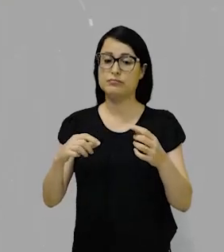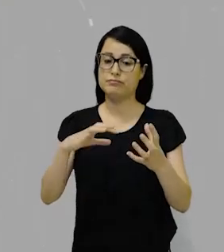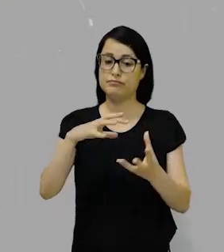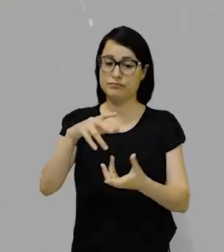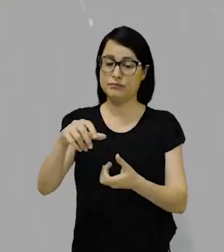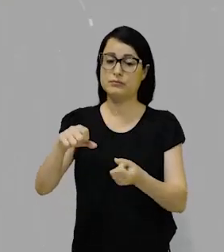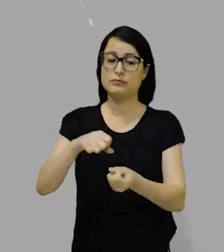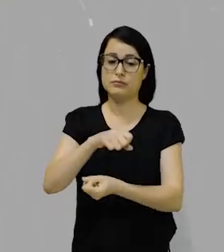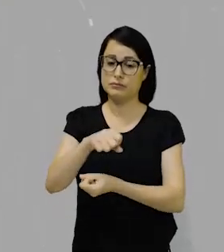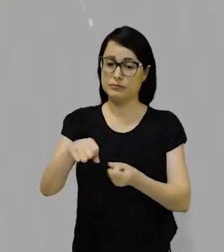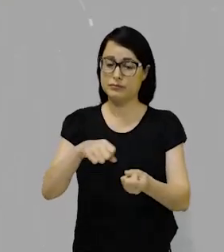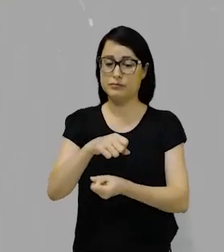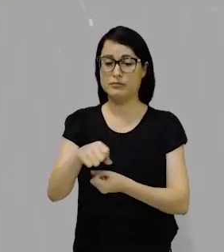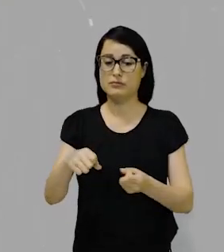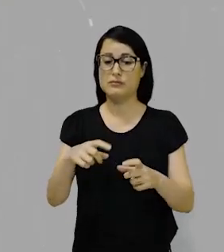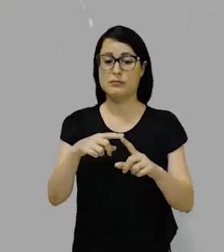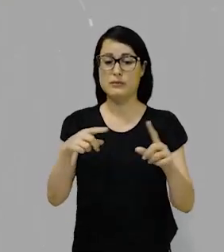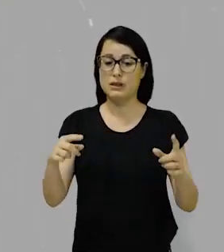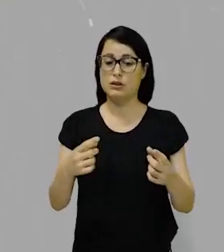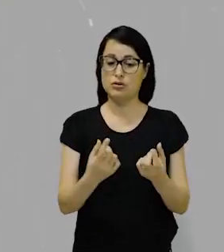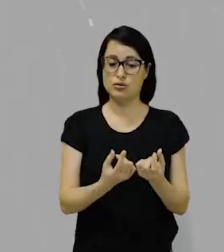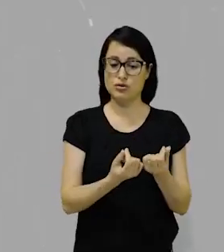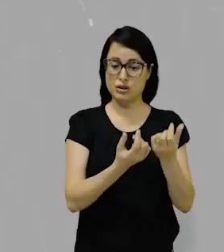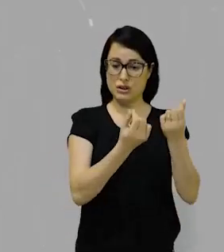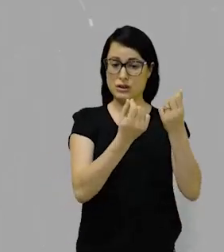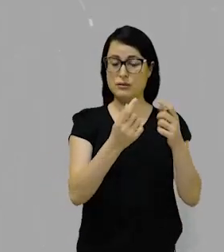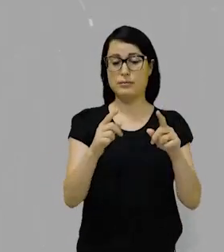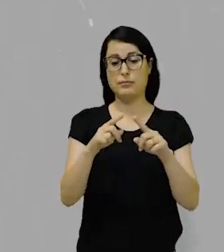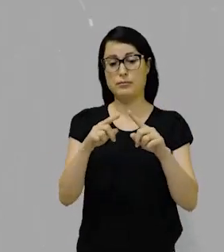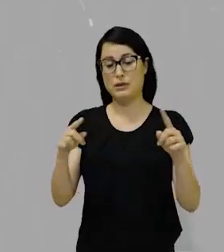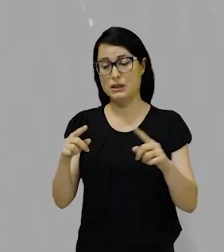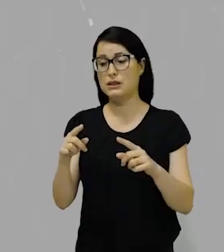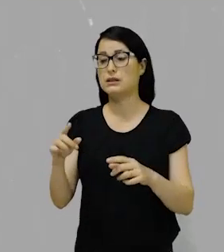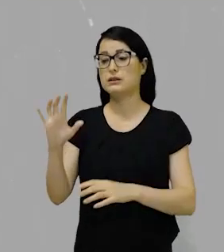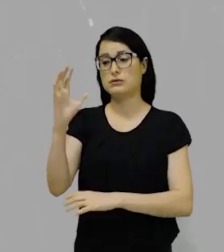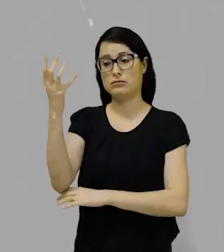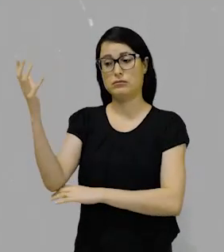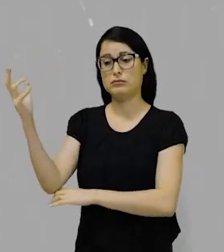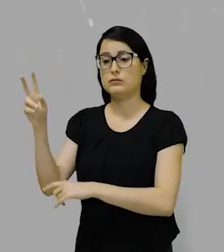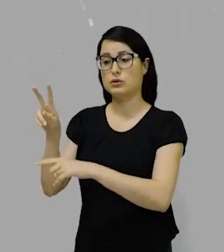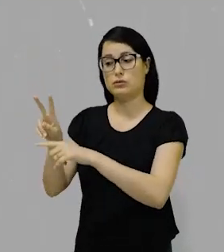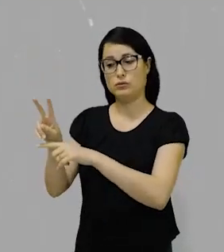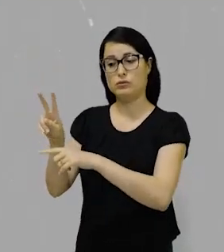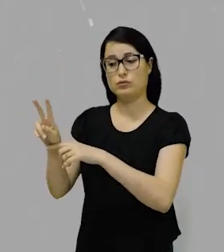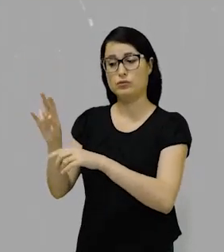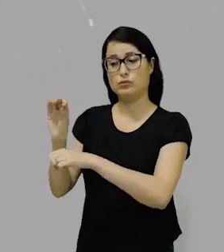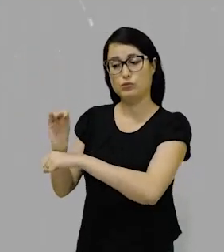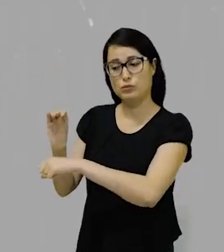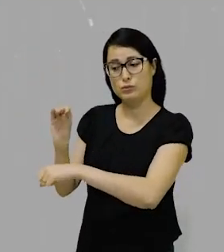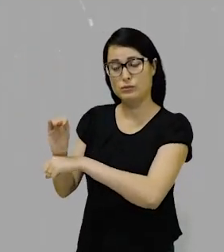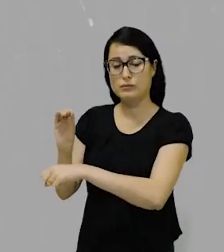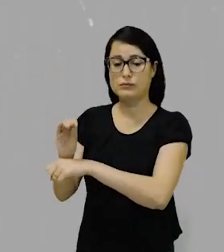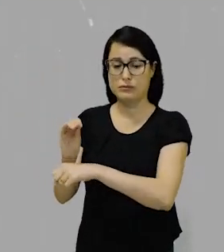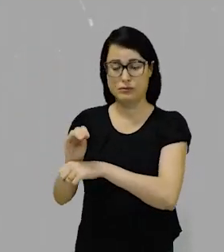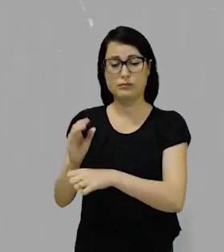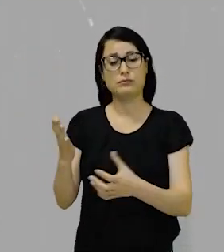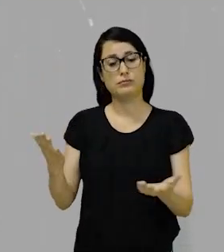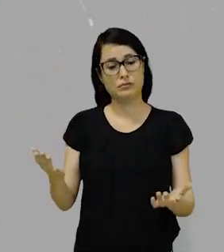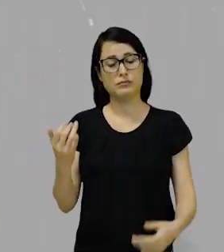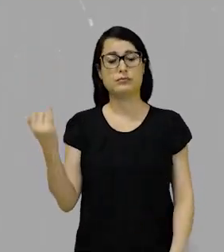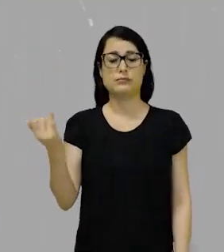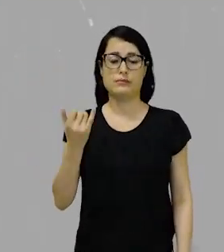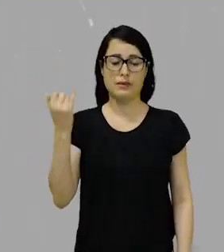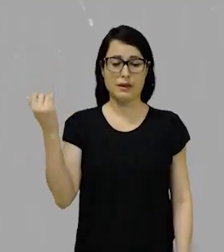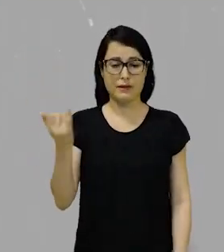lucrar e arrebentar com o meio ambiente, eu preciso ter uma propaganda, uma imagem também a zelar, e isso principalmente